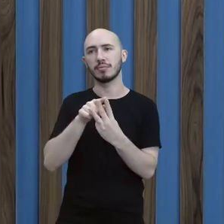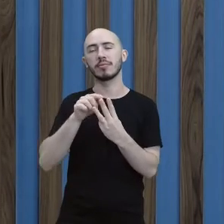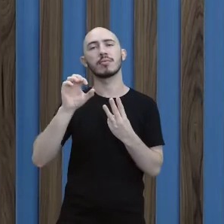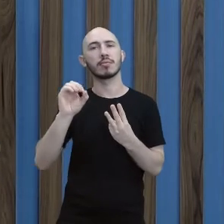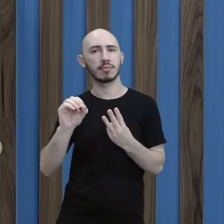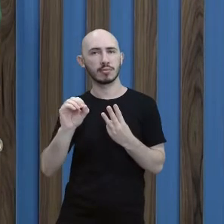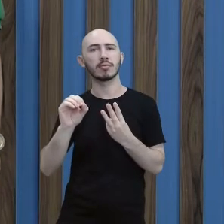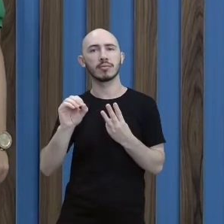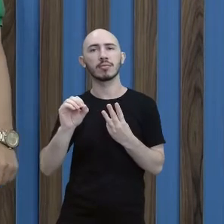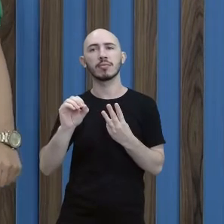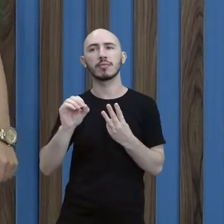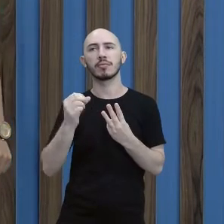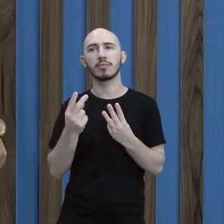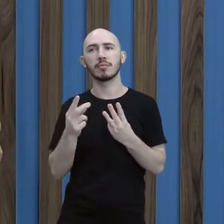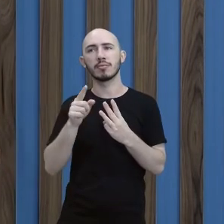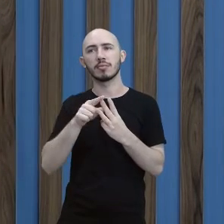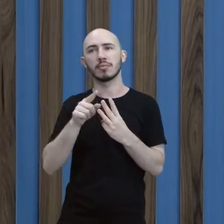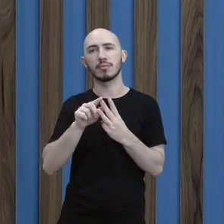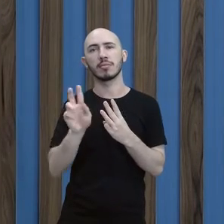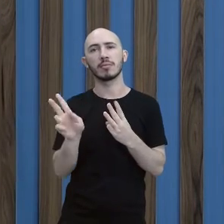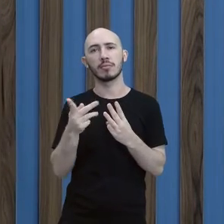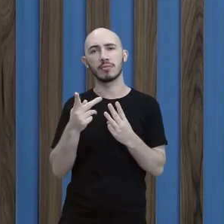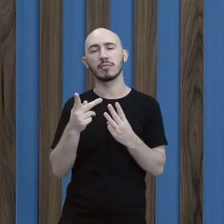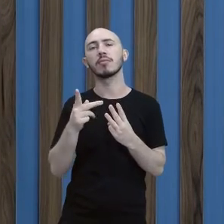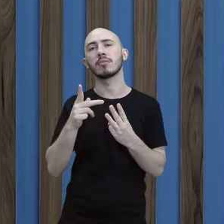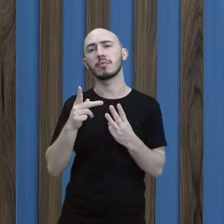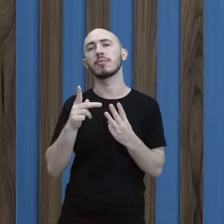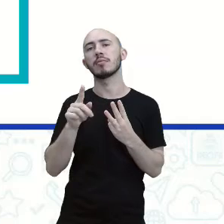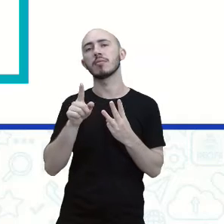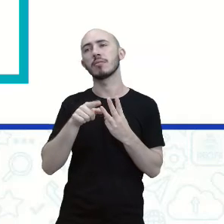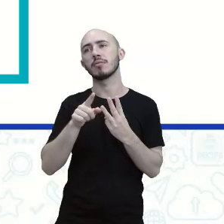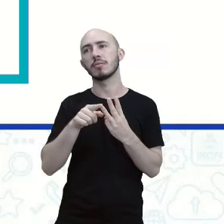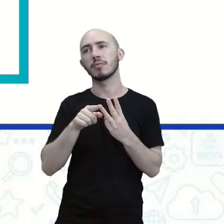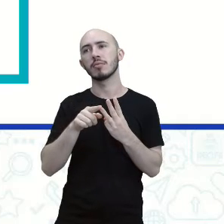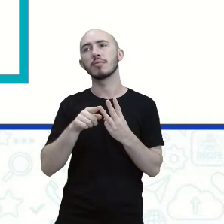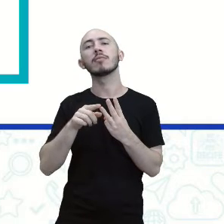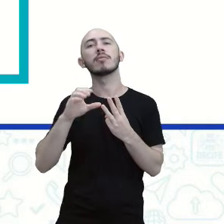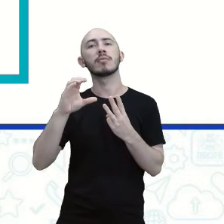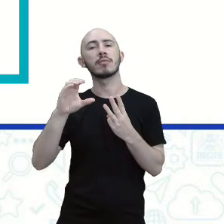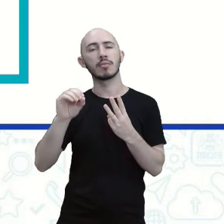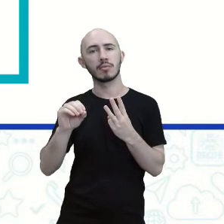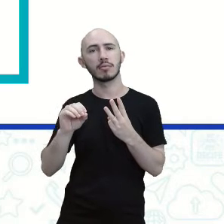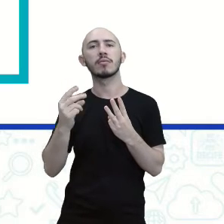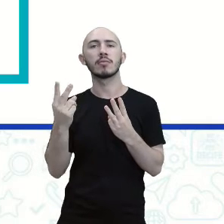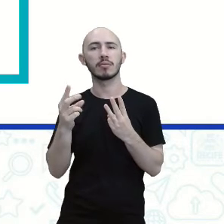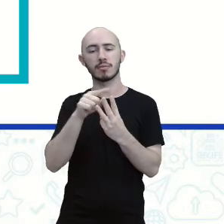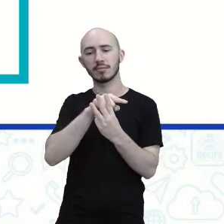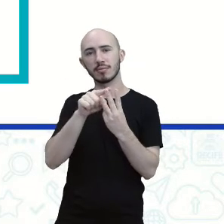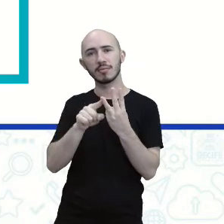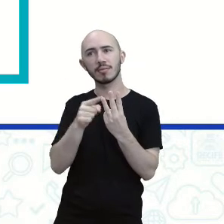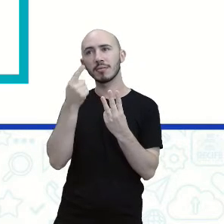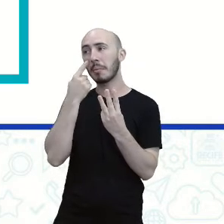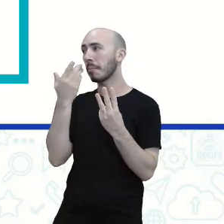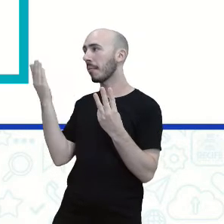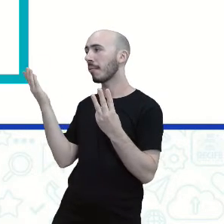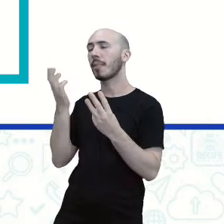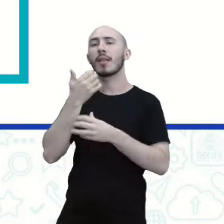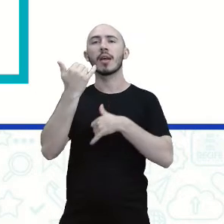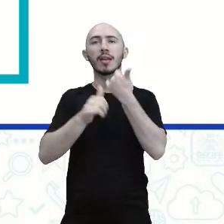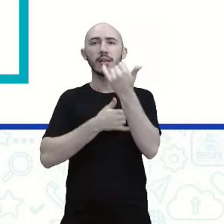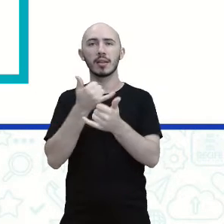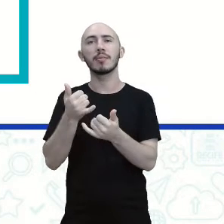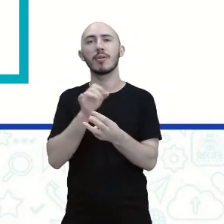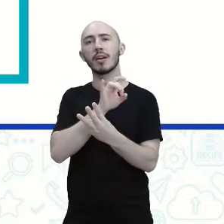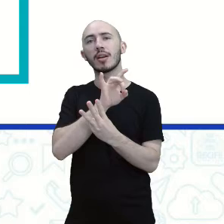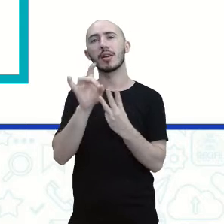o hidrogênio e o carbono. Olha aqui os símbolos desses elementos químicos, né? Que Dalton disse que cada elemento